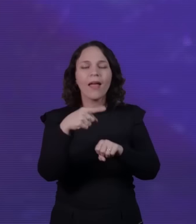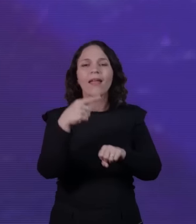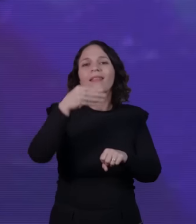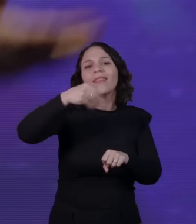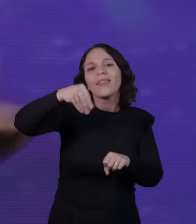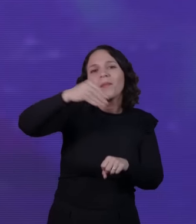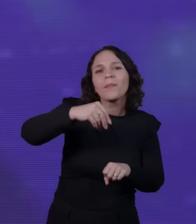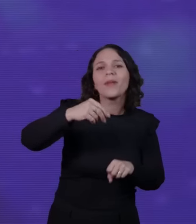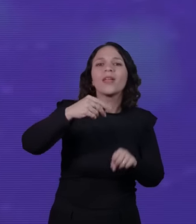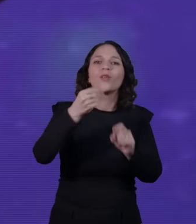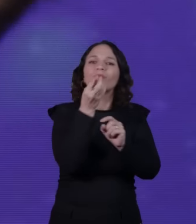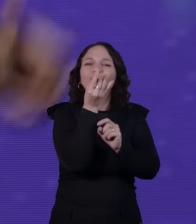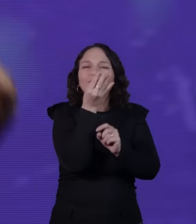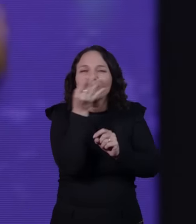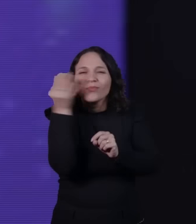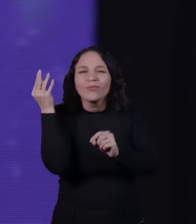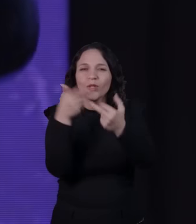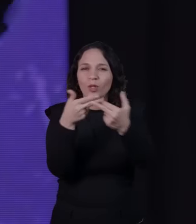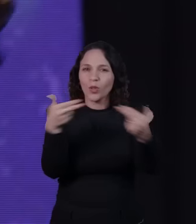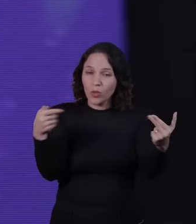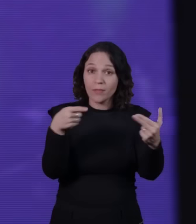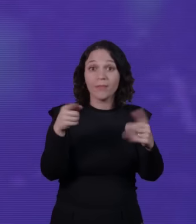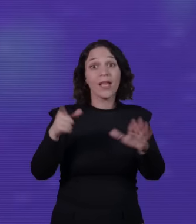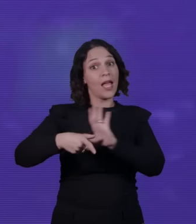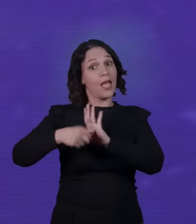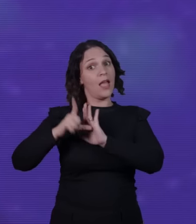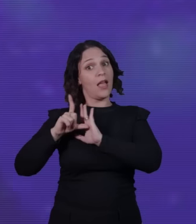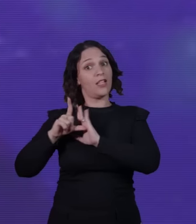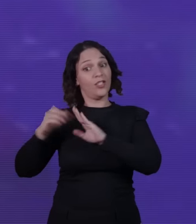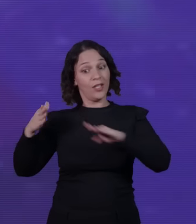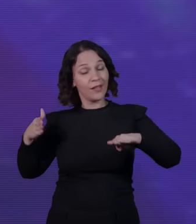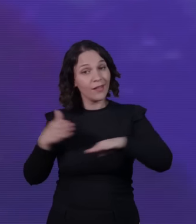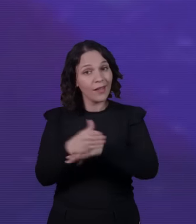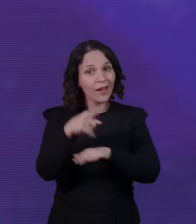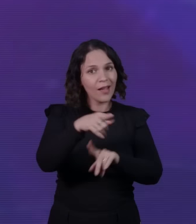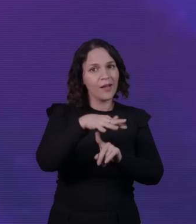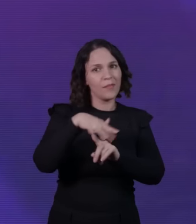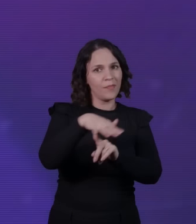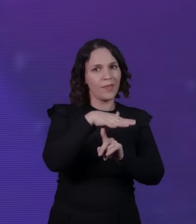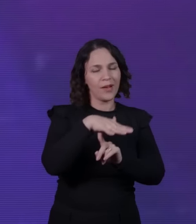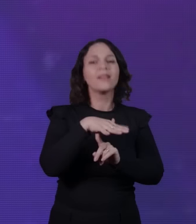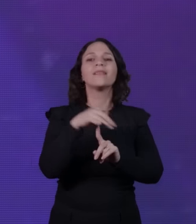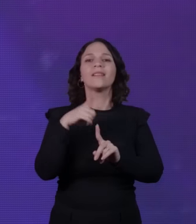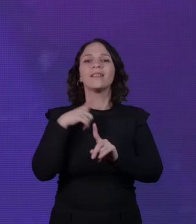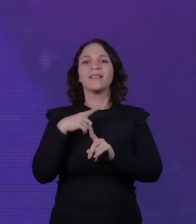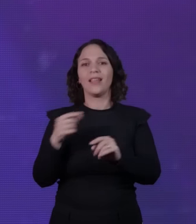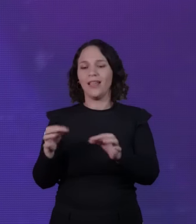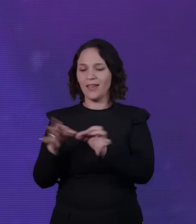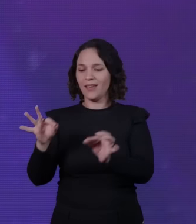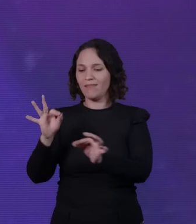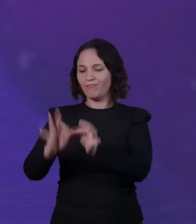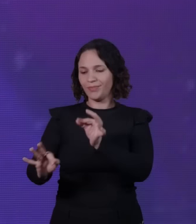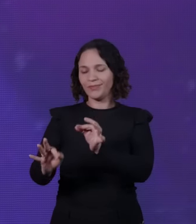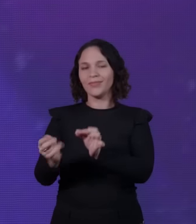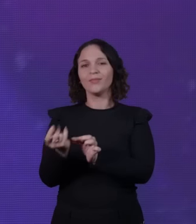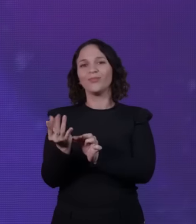eram incensos, e antes de entrar na praça, ele colocava numa pira